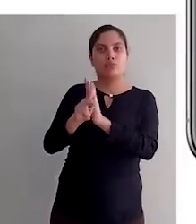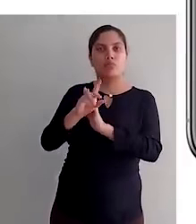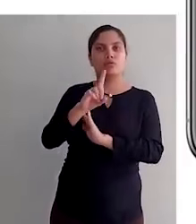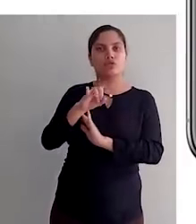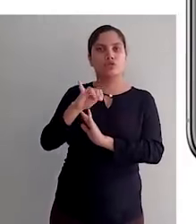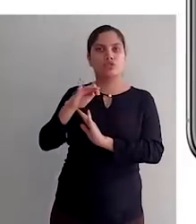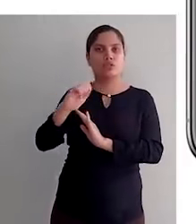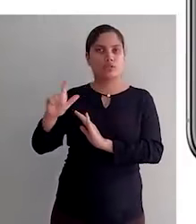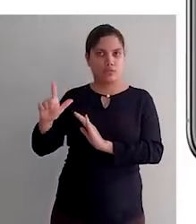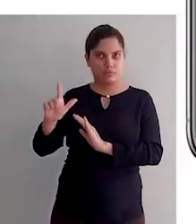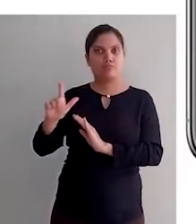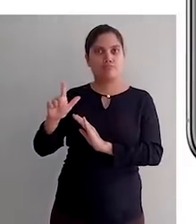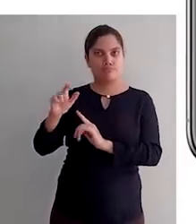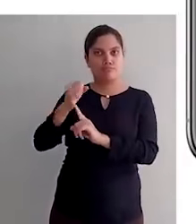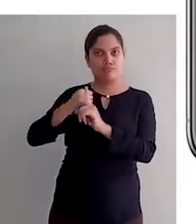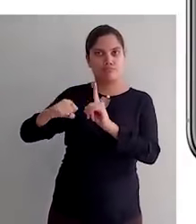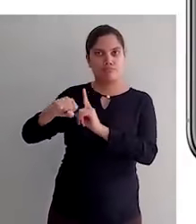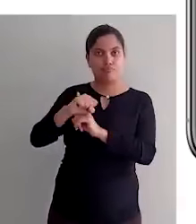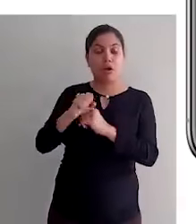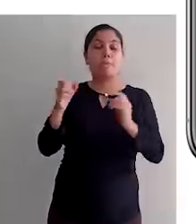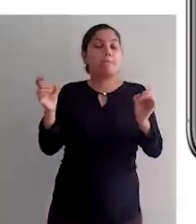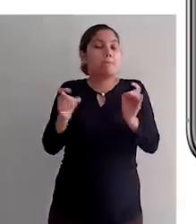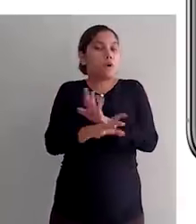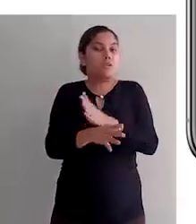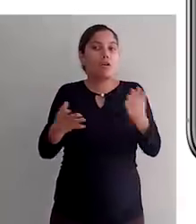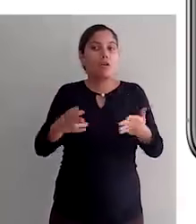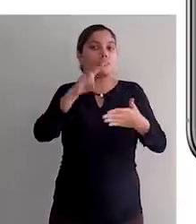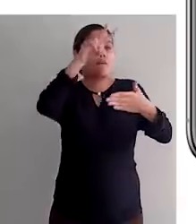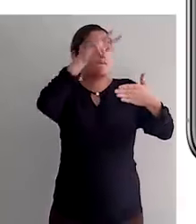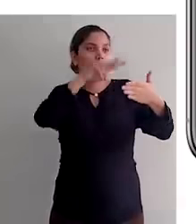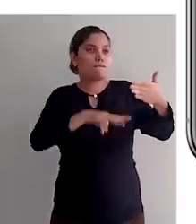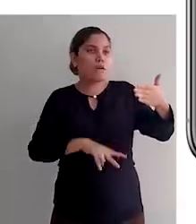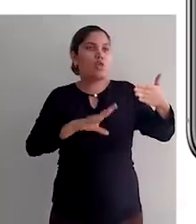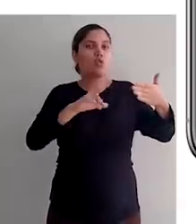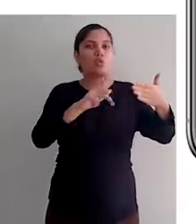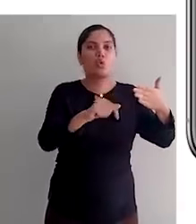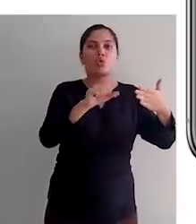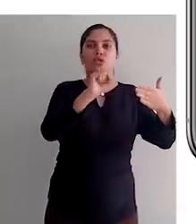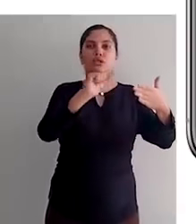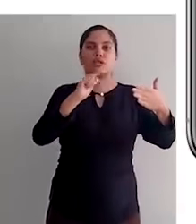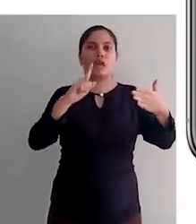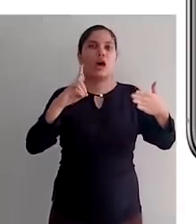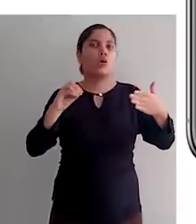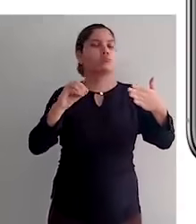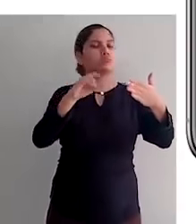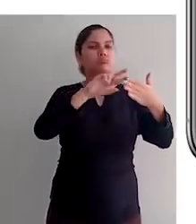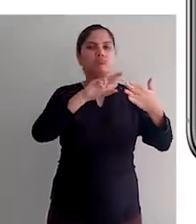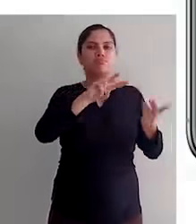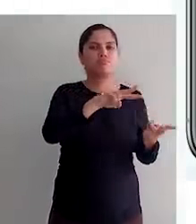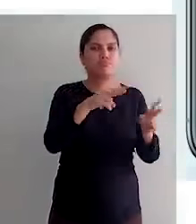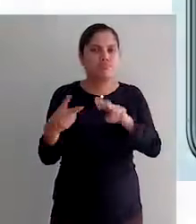Pronto! Você pode consultar saldo, extrato, fazer transferências e pagamentos.